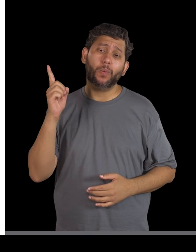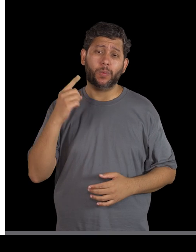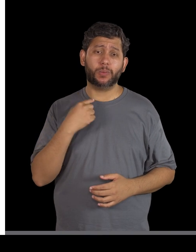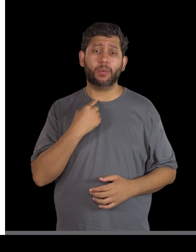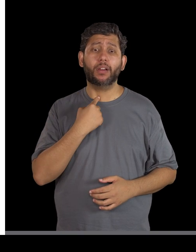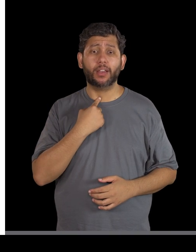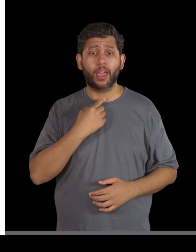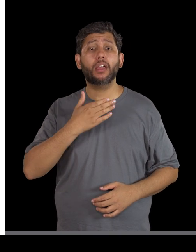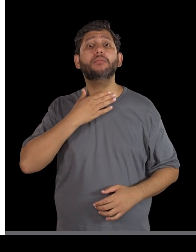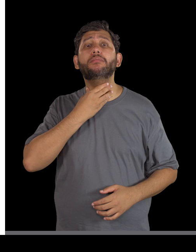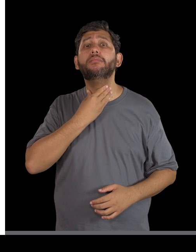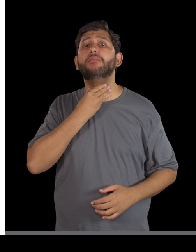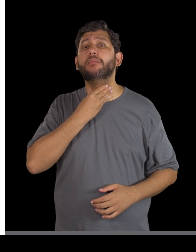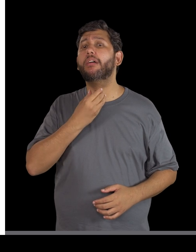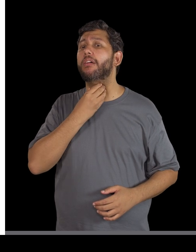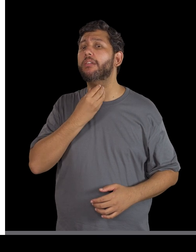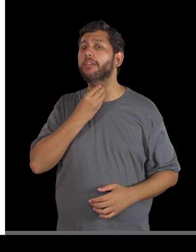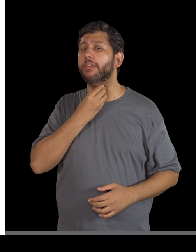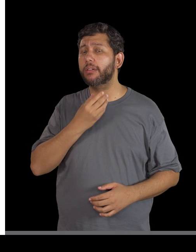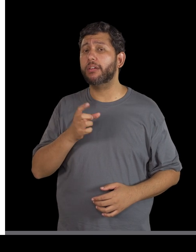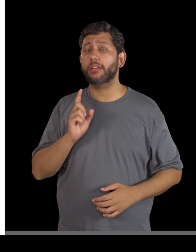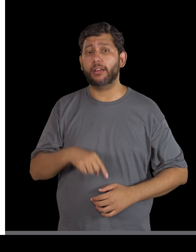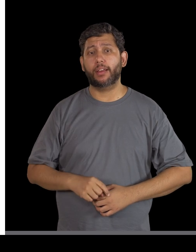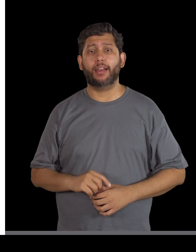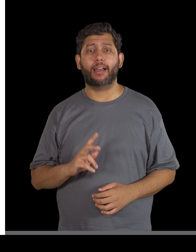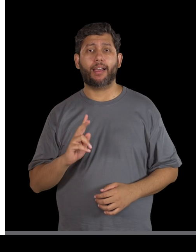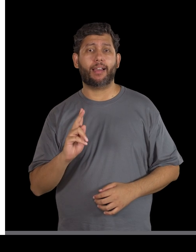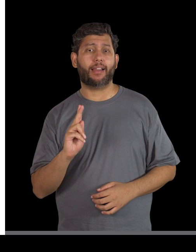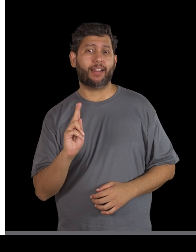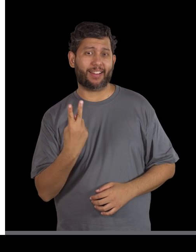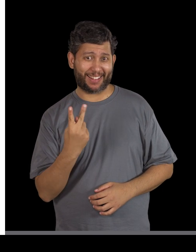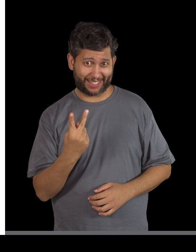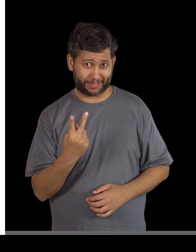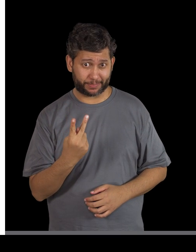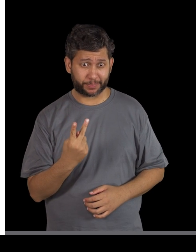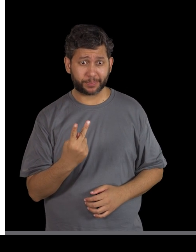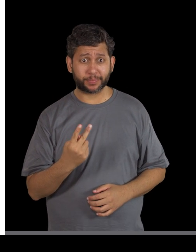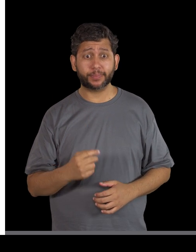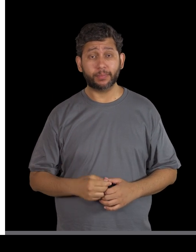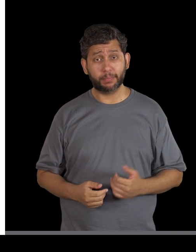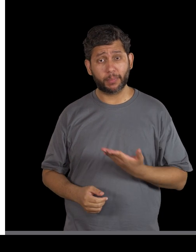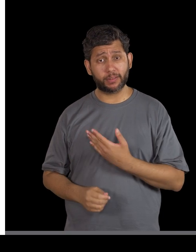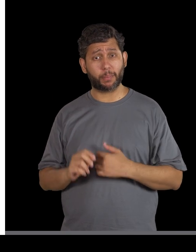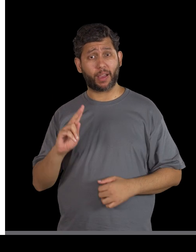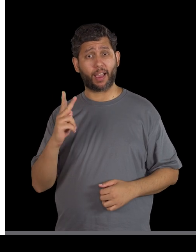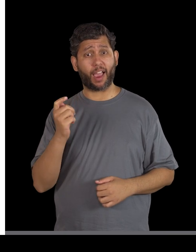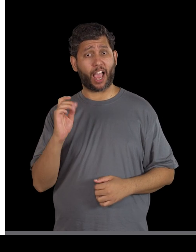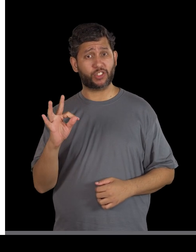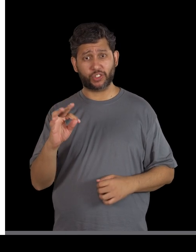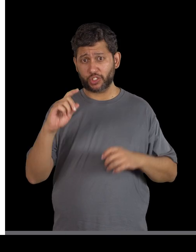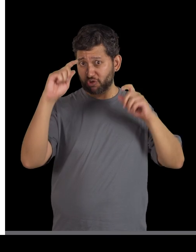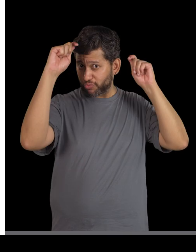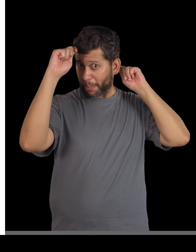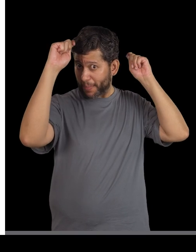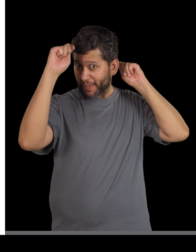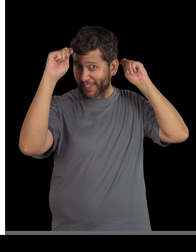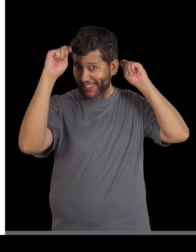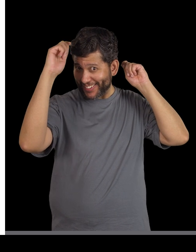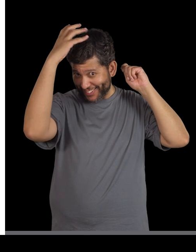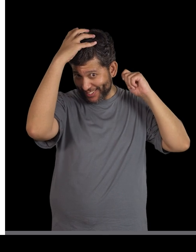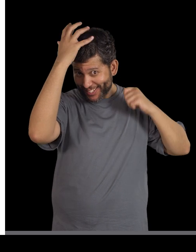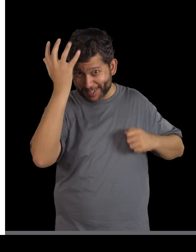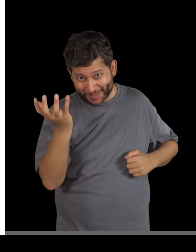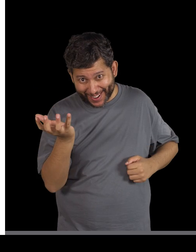finalmente, o glotal, que acontece bem aqui atrás, né? Que é com, por exemplo, o hat, né? De chapéu.